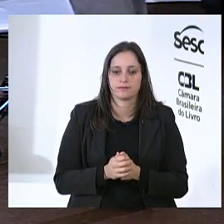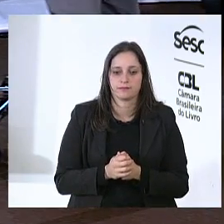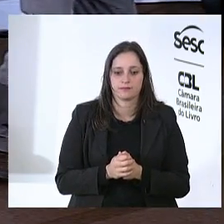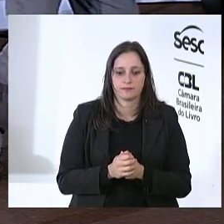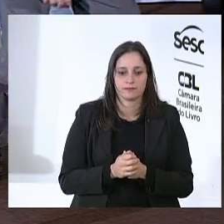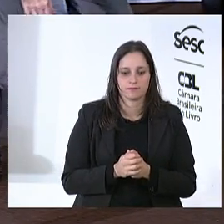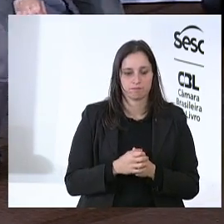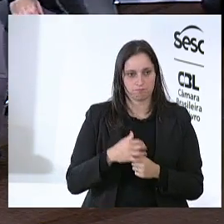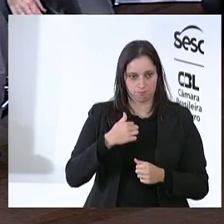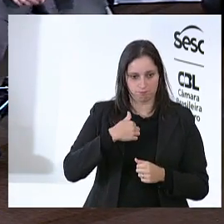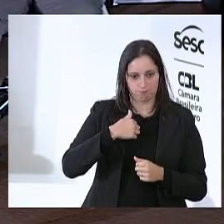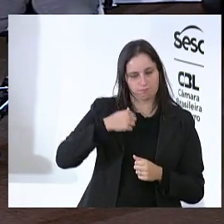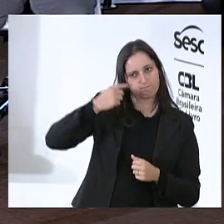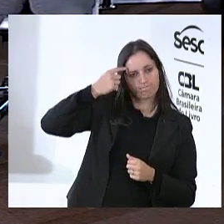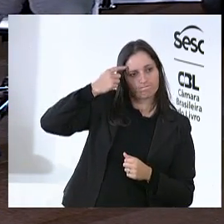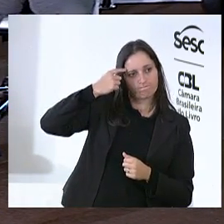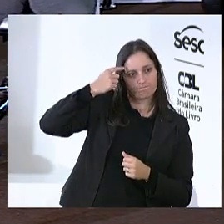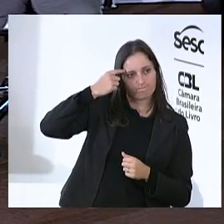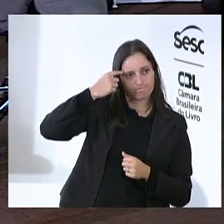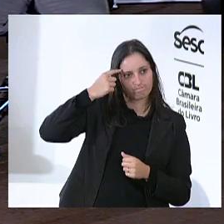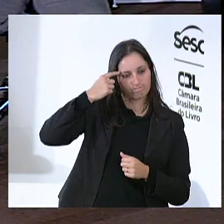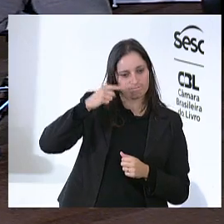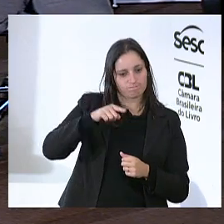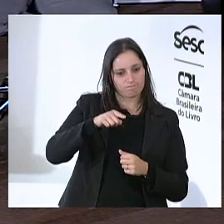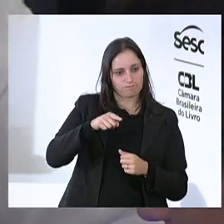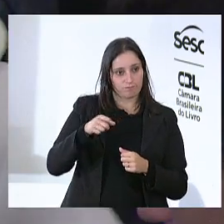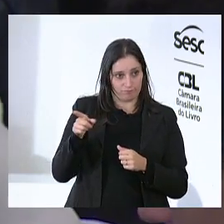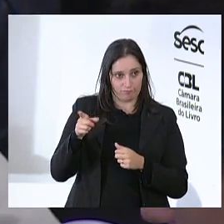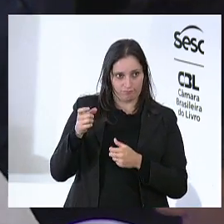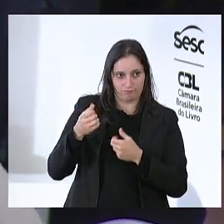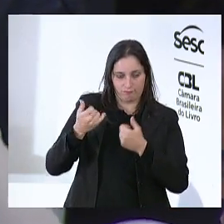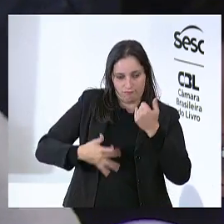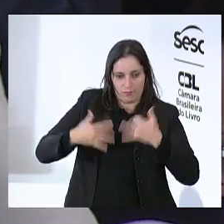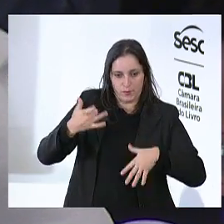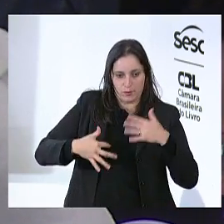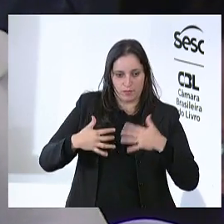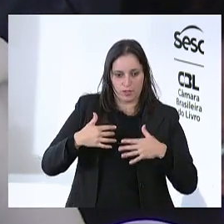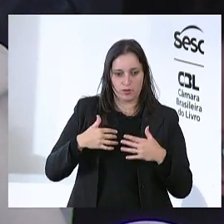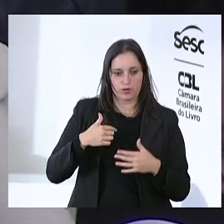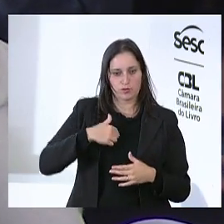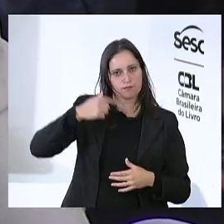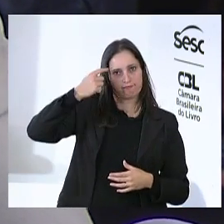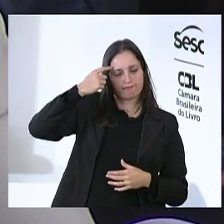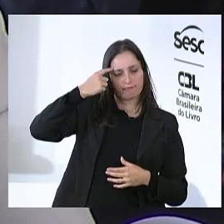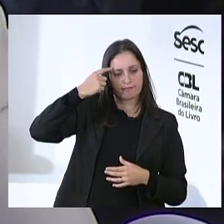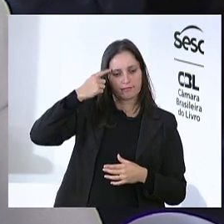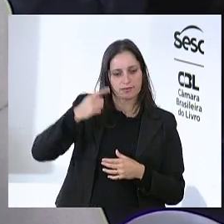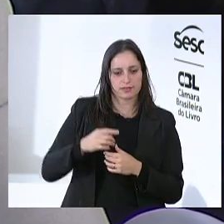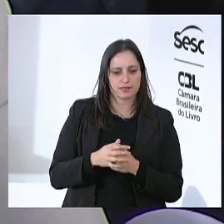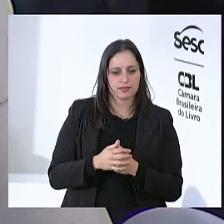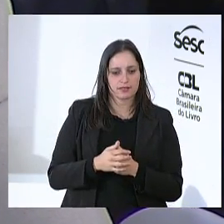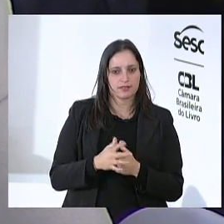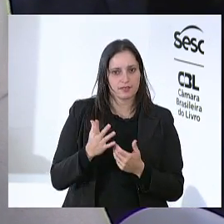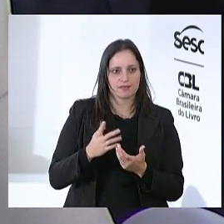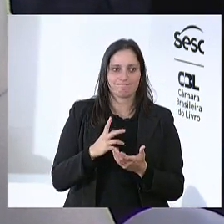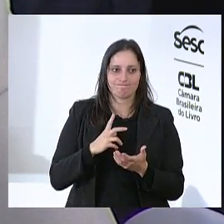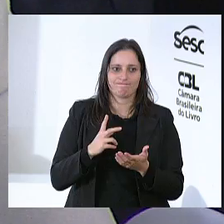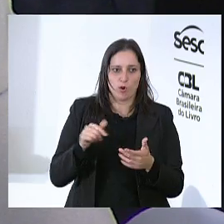estava pensando justamente na hora que você falou. Você está dizendo do ovo da serpente que alguma coisa está muito